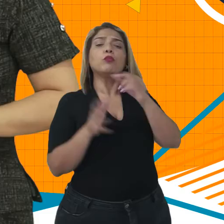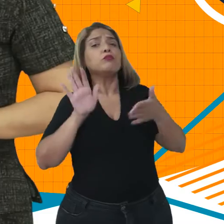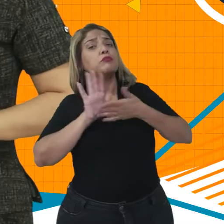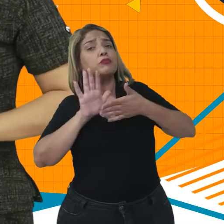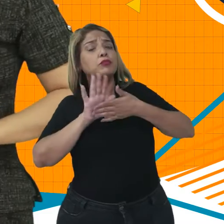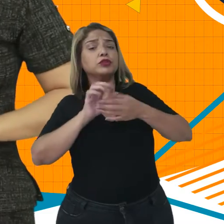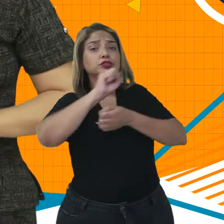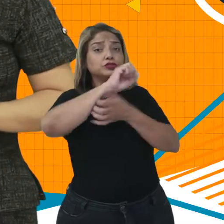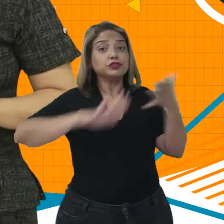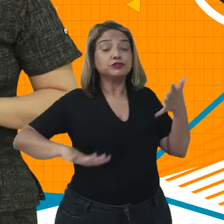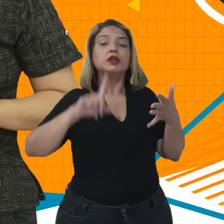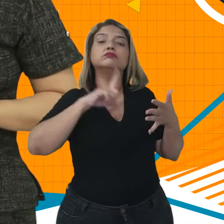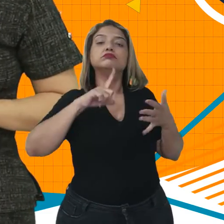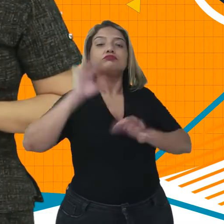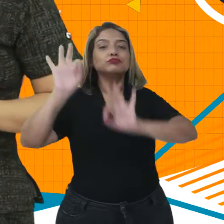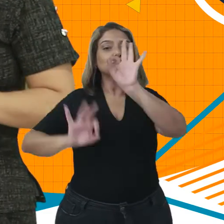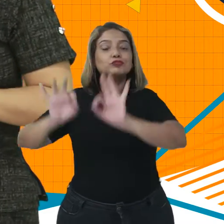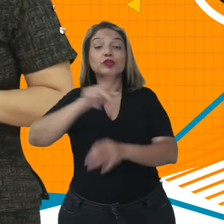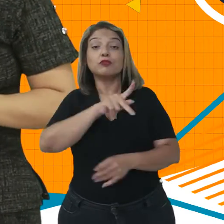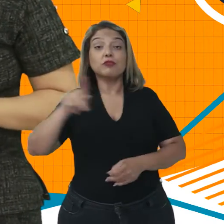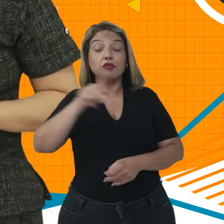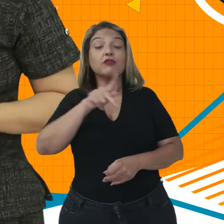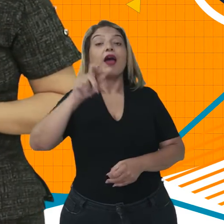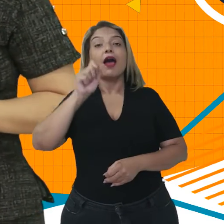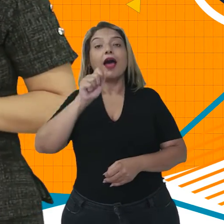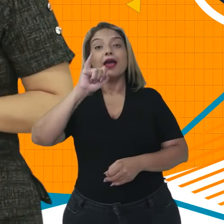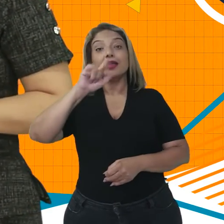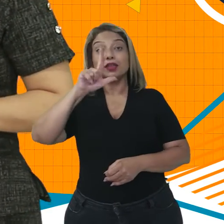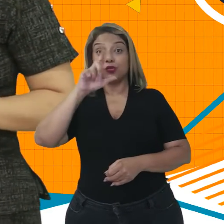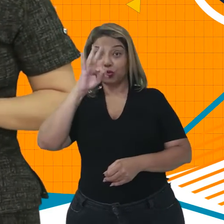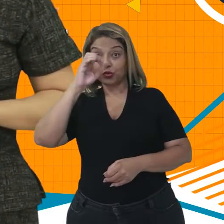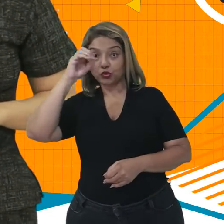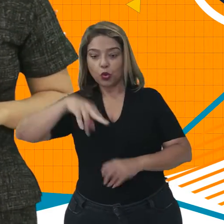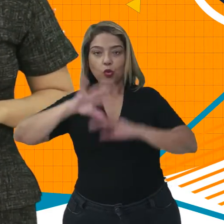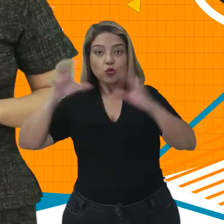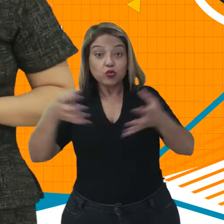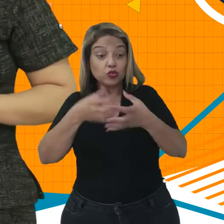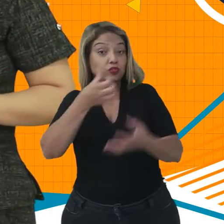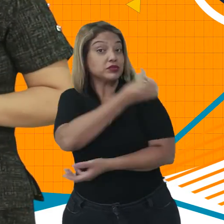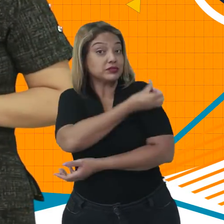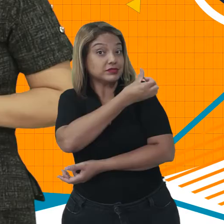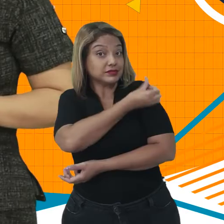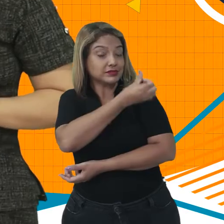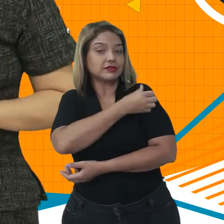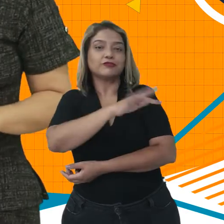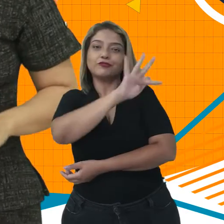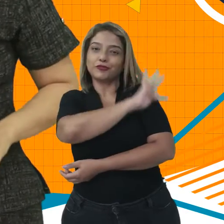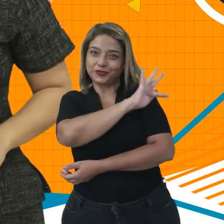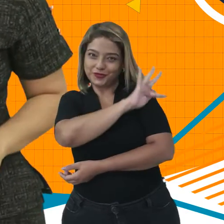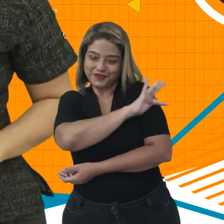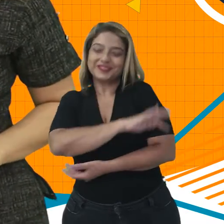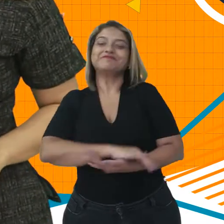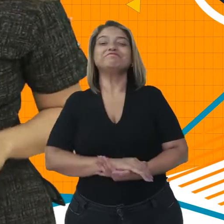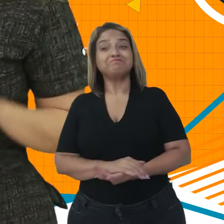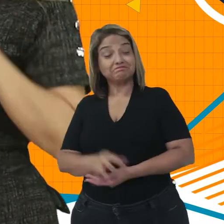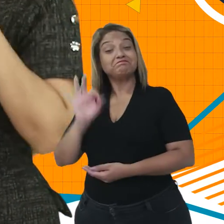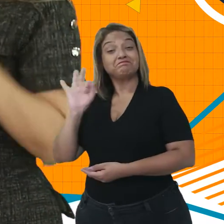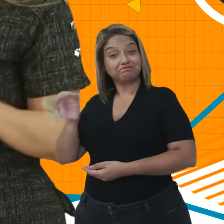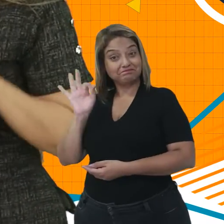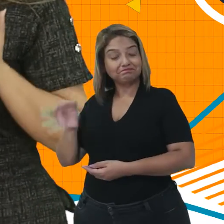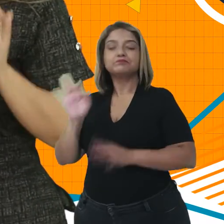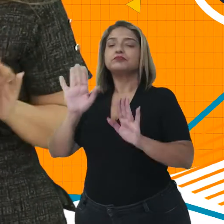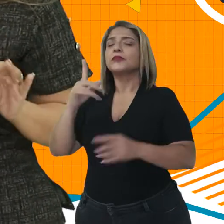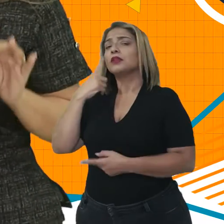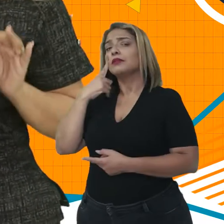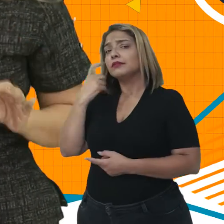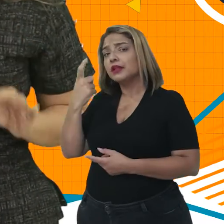atividade foi produzida pelo professor Ailton para as turmas do 6º ano do ensino fundamental. Isso, Gabriel. É